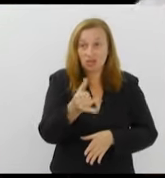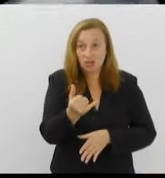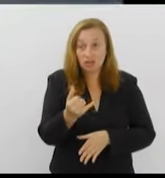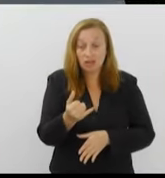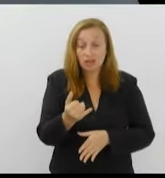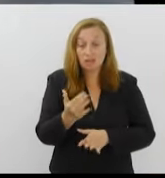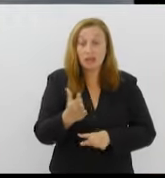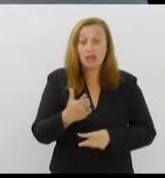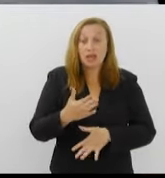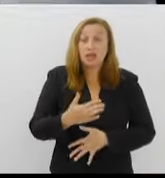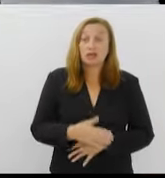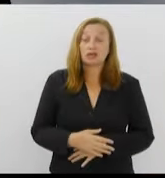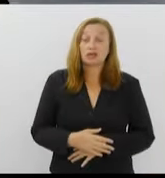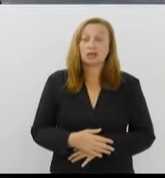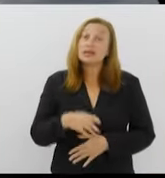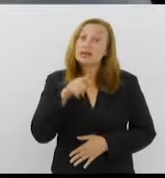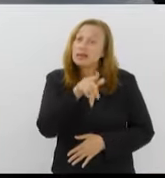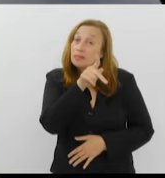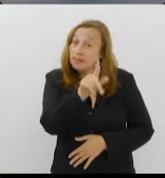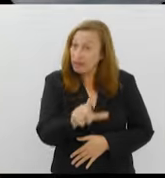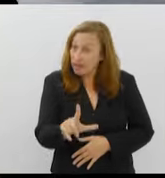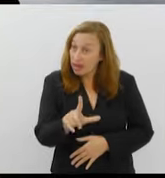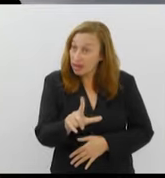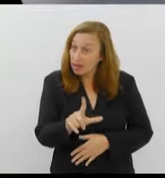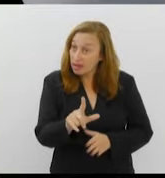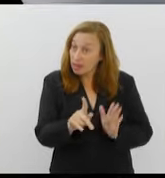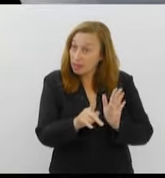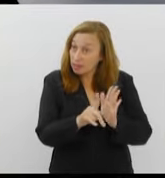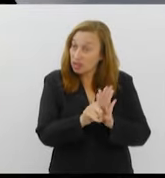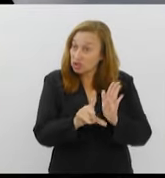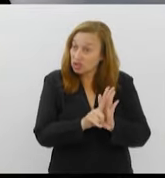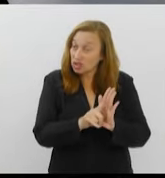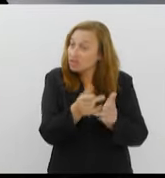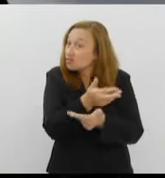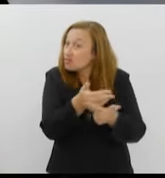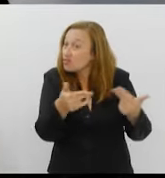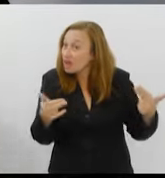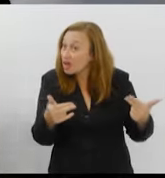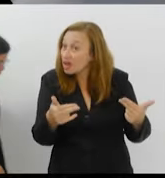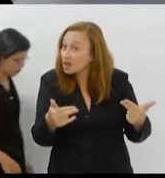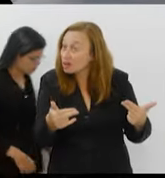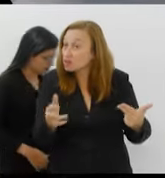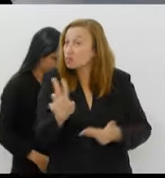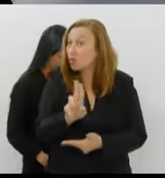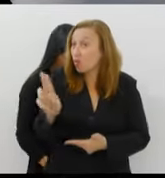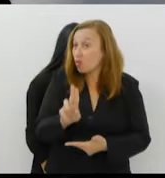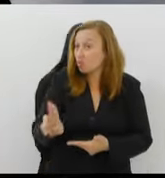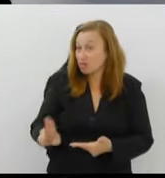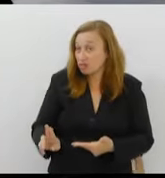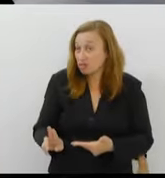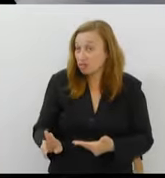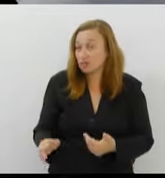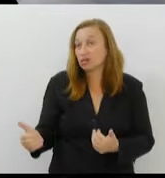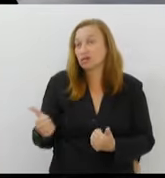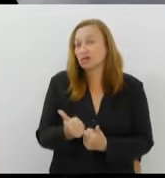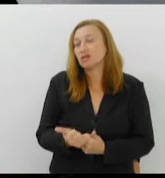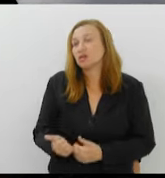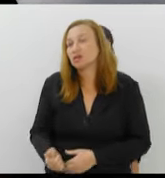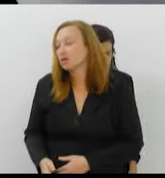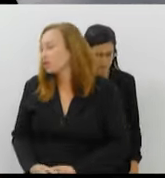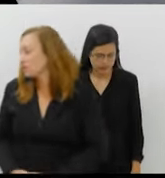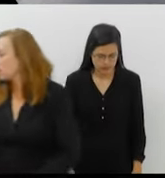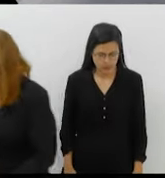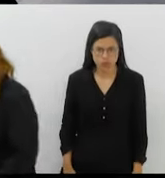E aquele PL tiveram diversos coautores. E eu saiba, Vossa Excelência, para